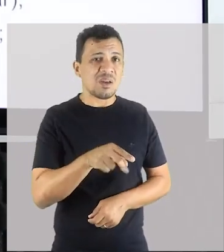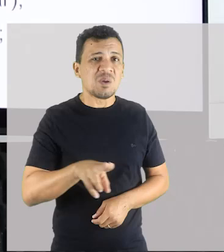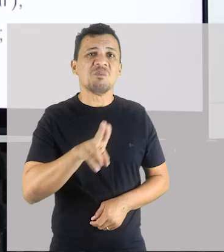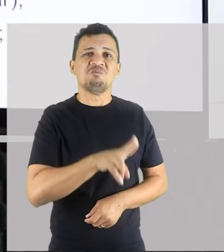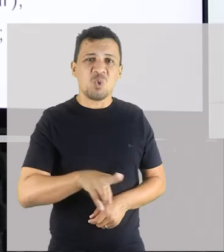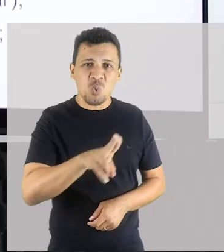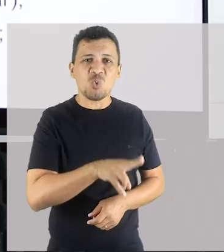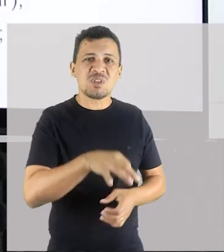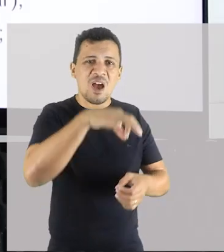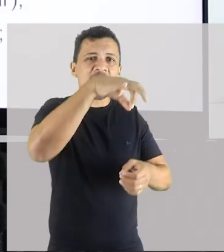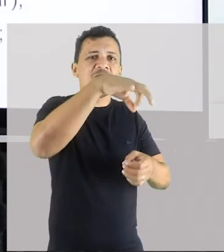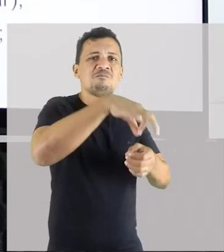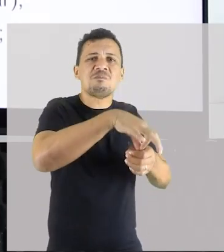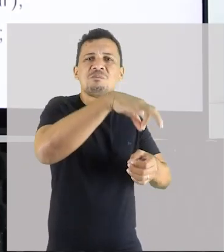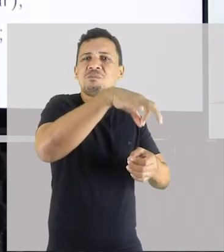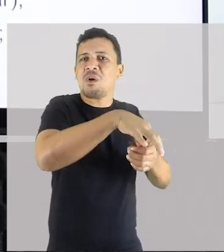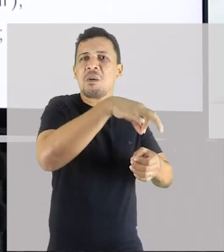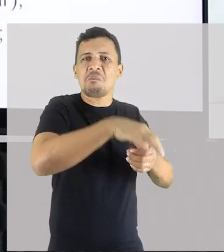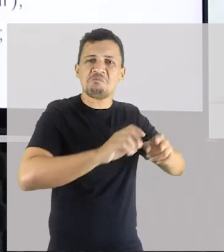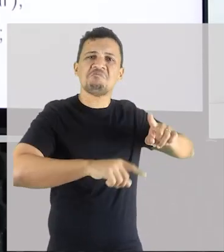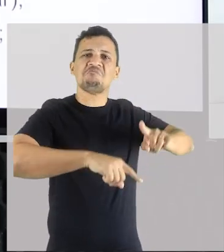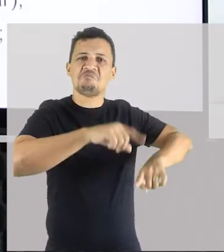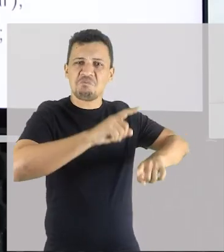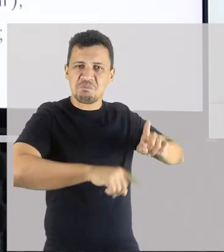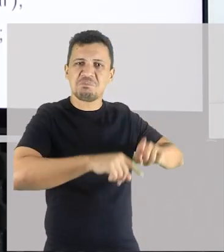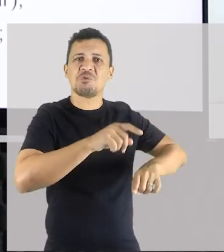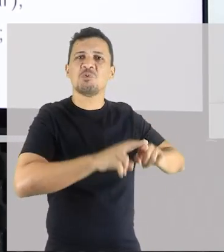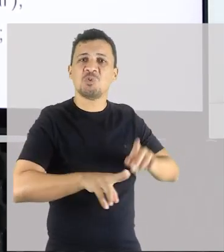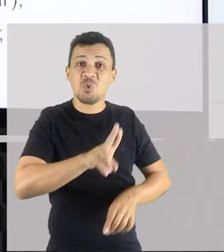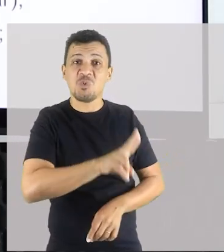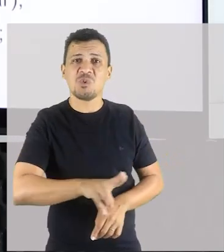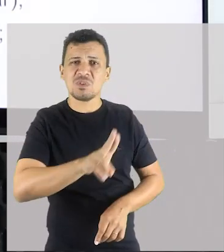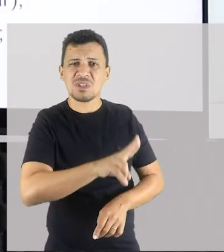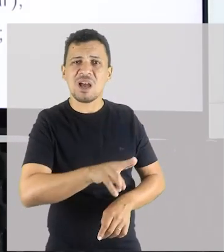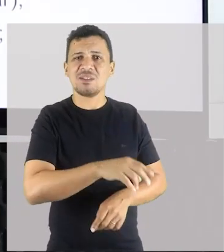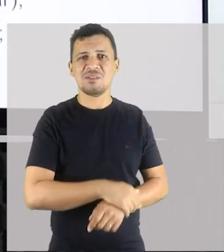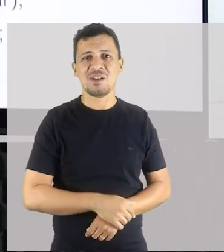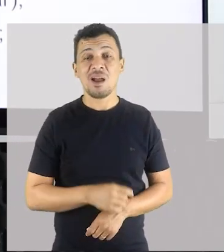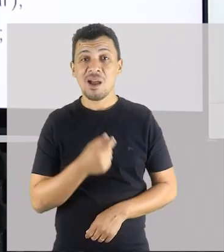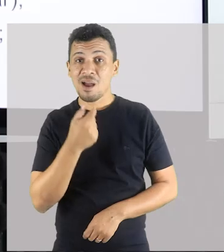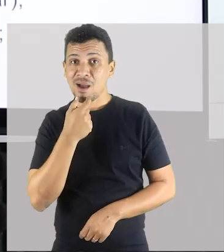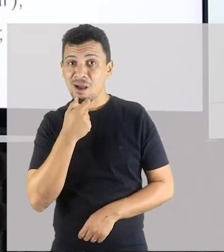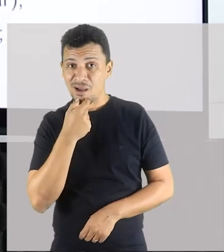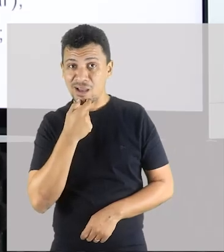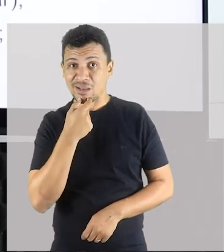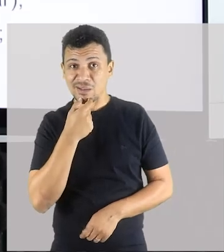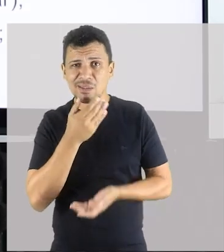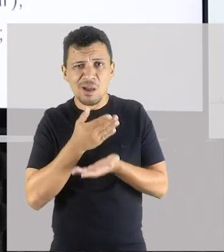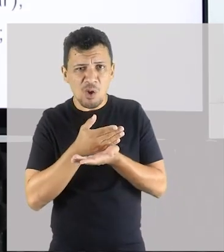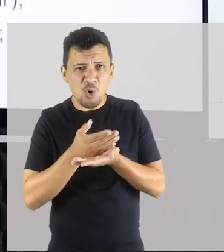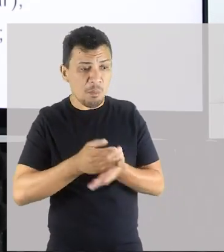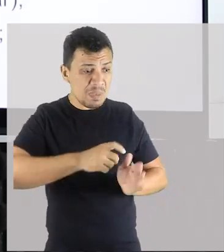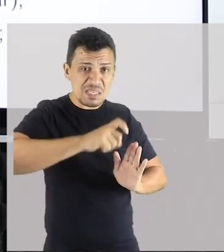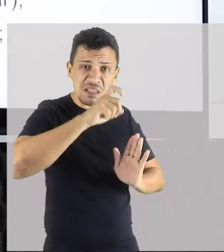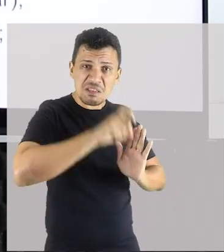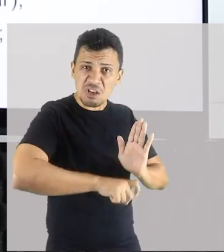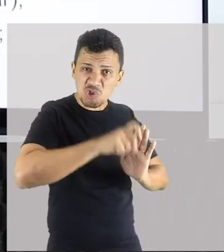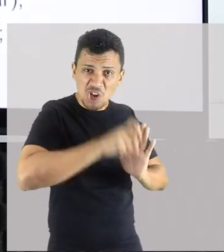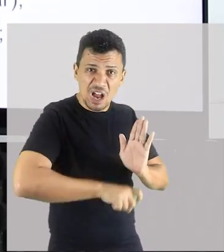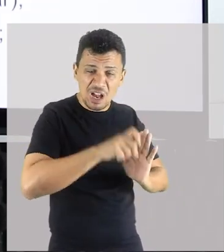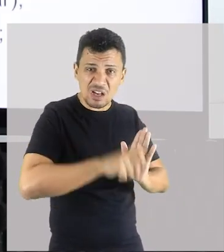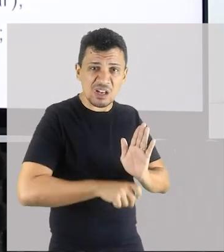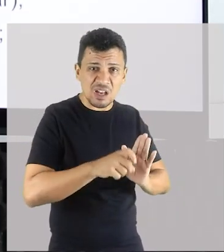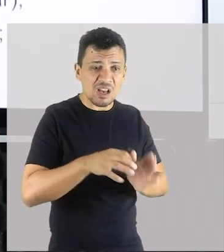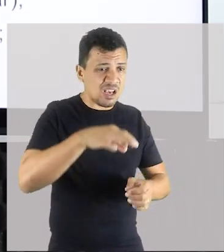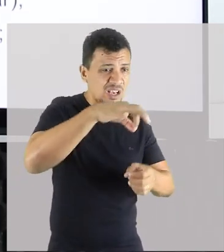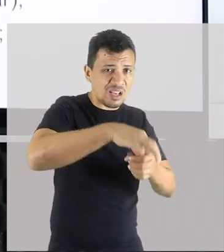que era bastante consumido. E aí a Inglaterra, então, começa a taxar esses produtos. O melaço, o chá,